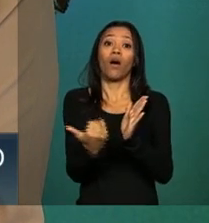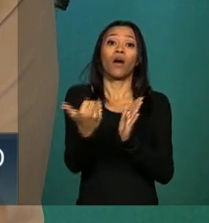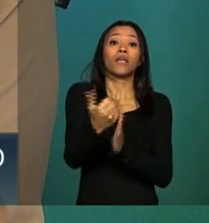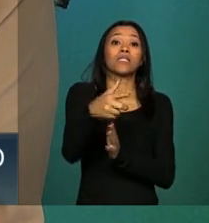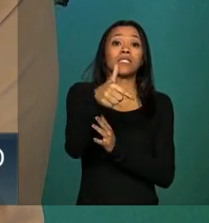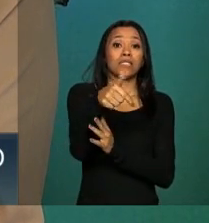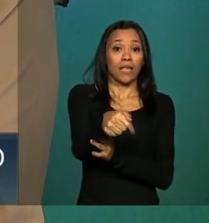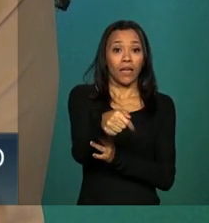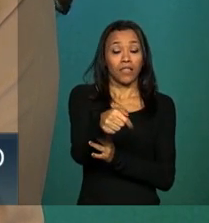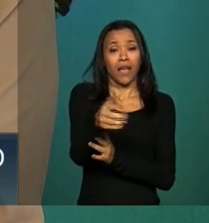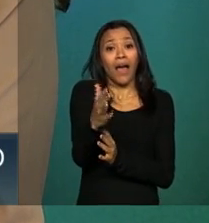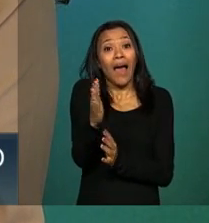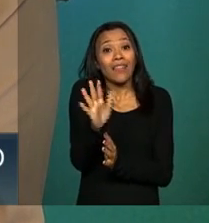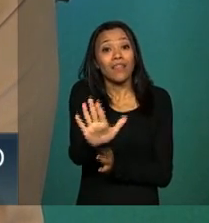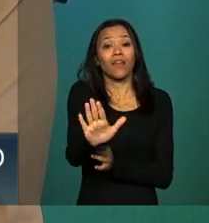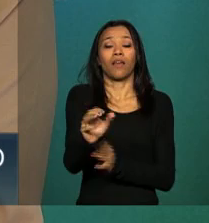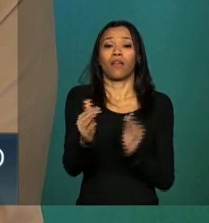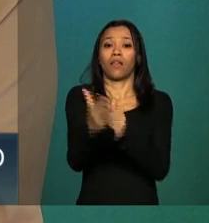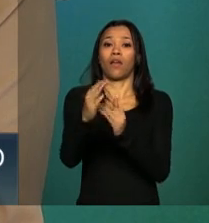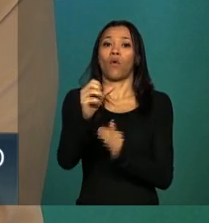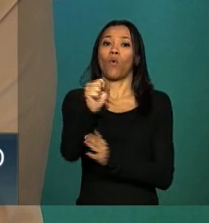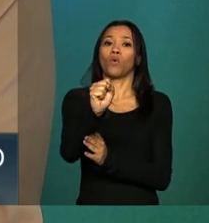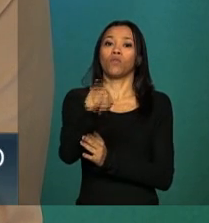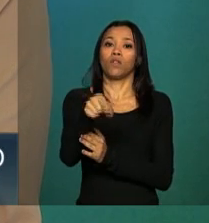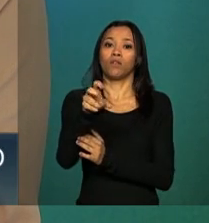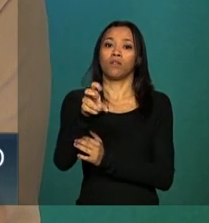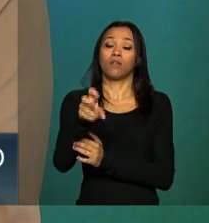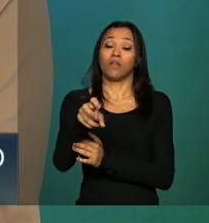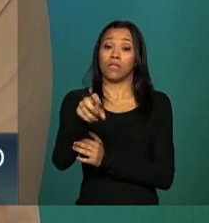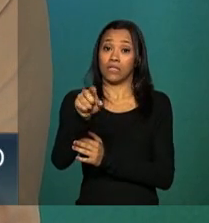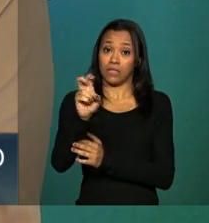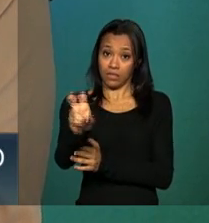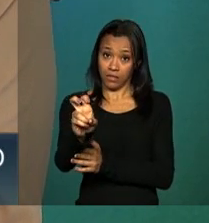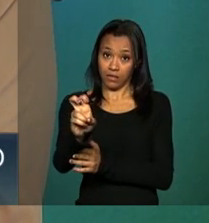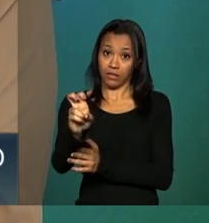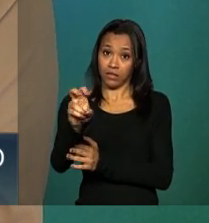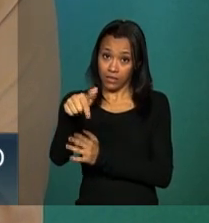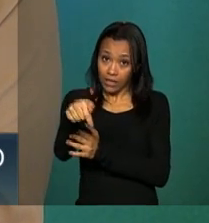até 8,75%, nós aumentamos, repito, em 6,5 bi.